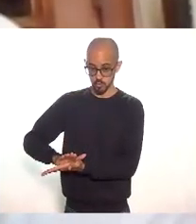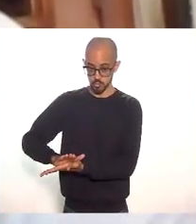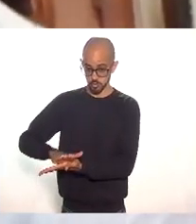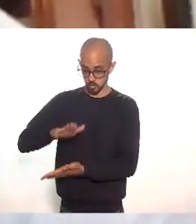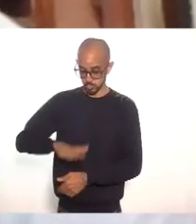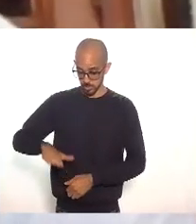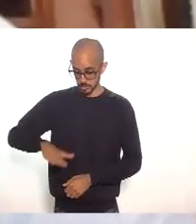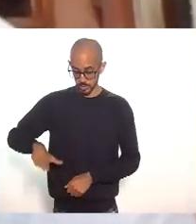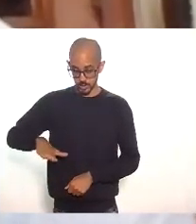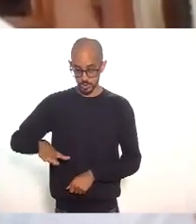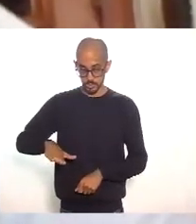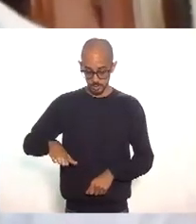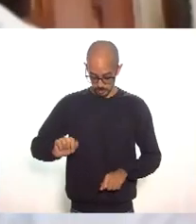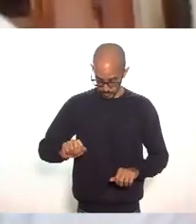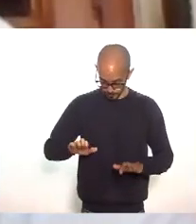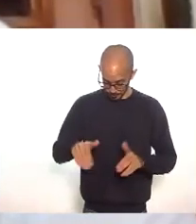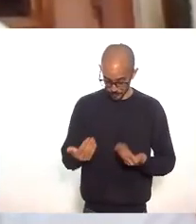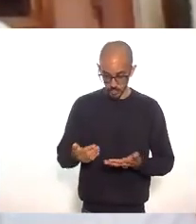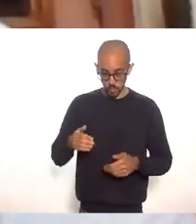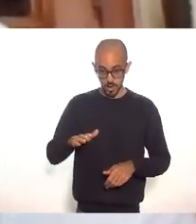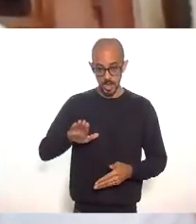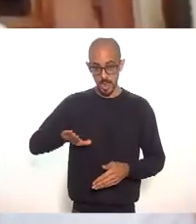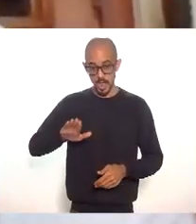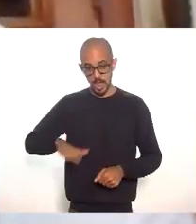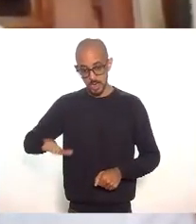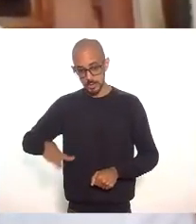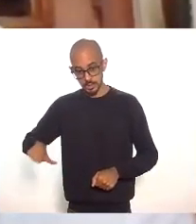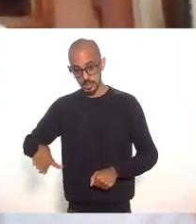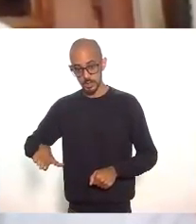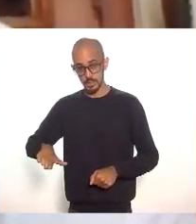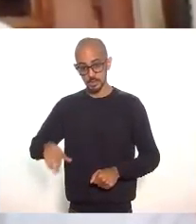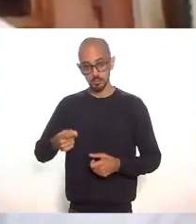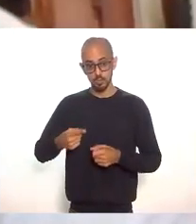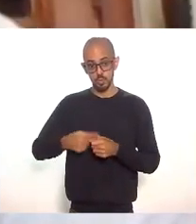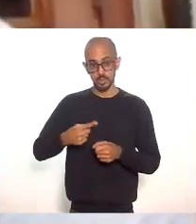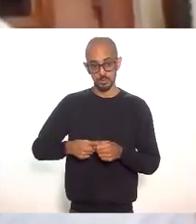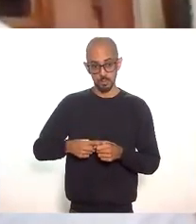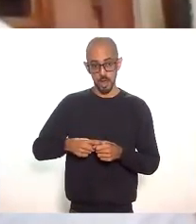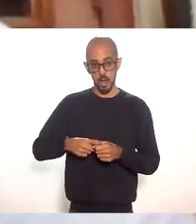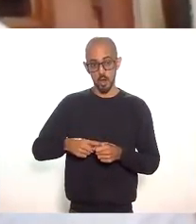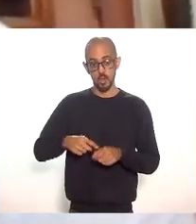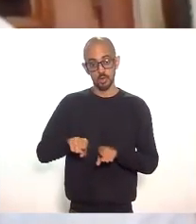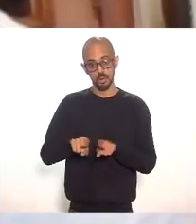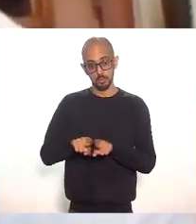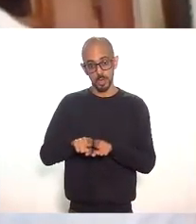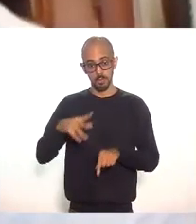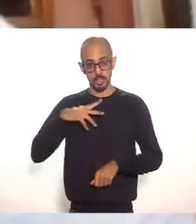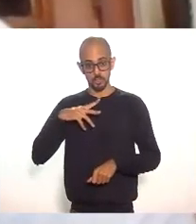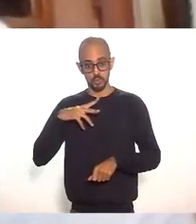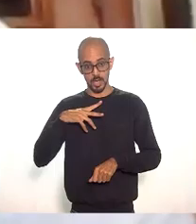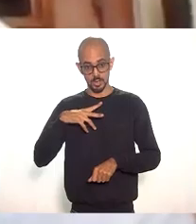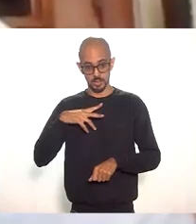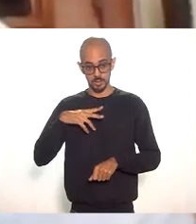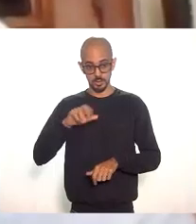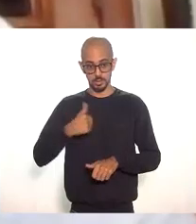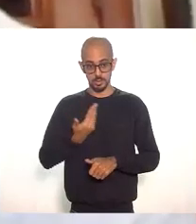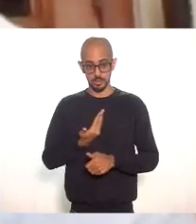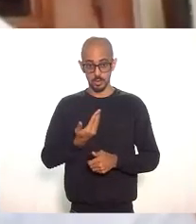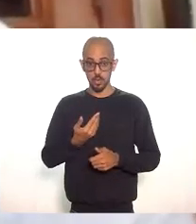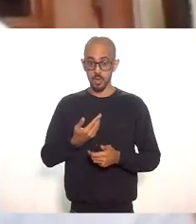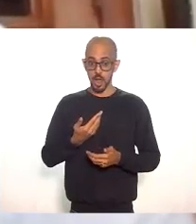as crianças municipais e as crianças estaduais e particulares. E também as escolas particulares também estão passando um